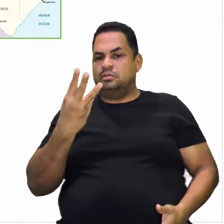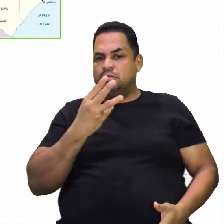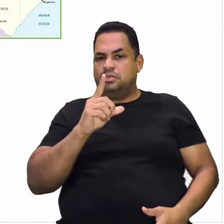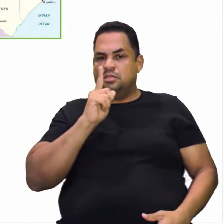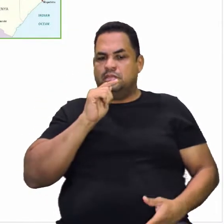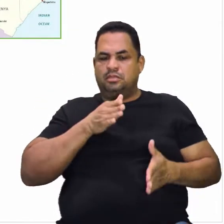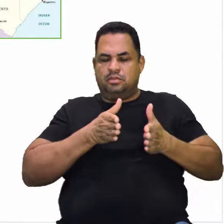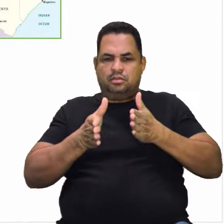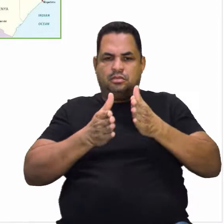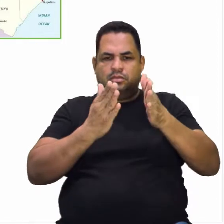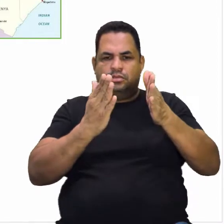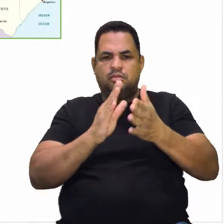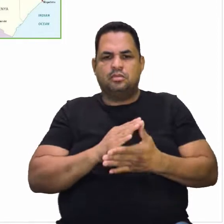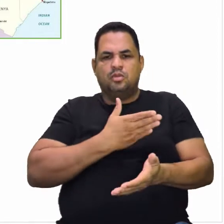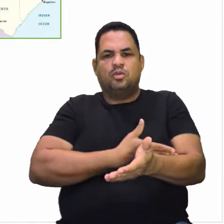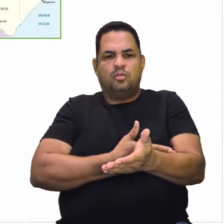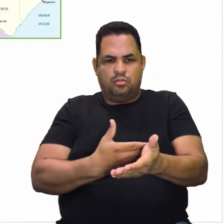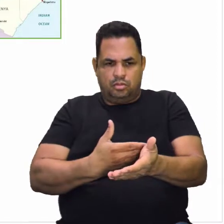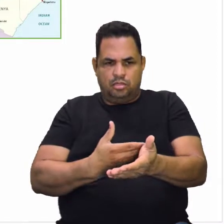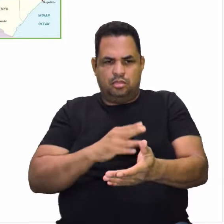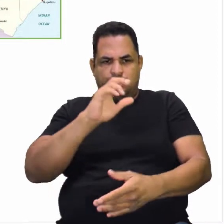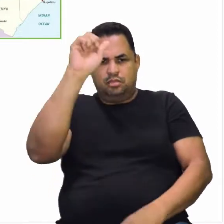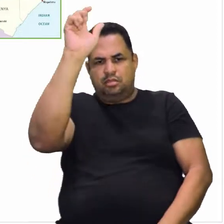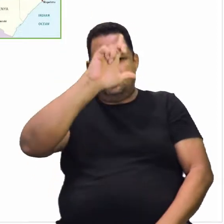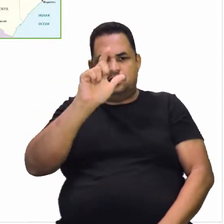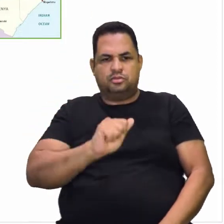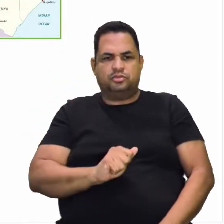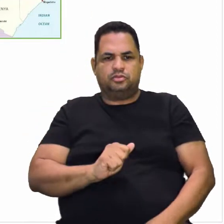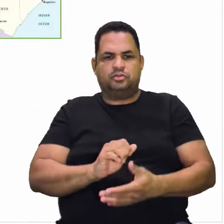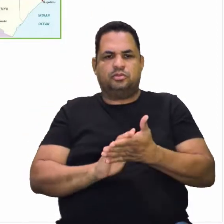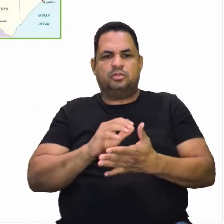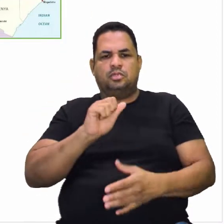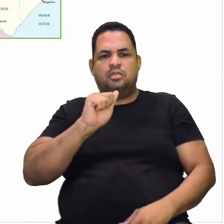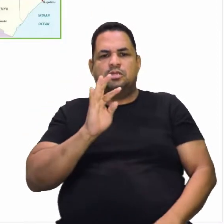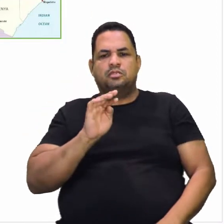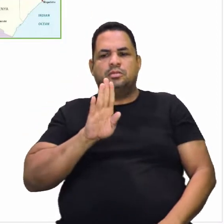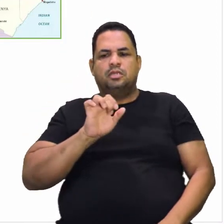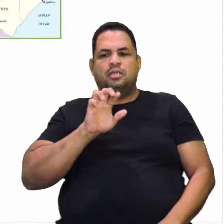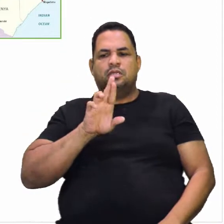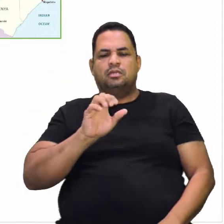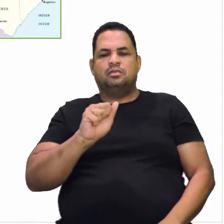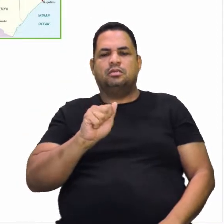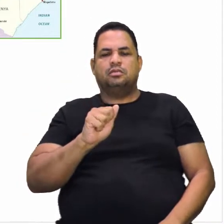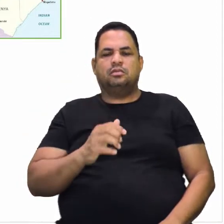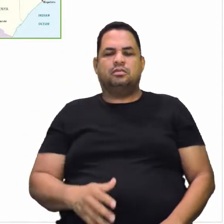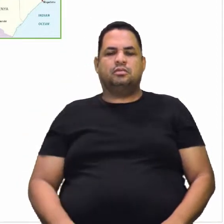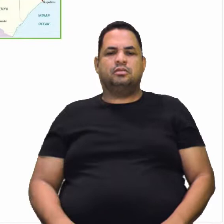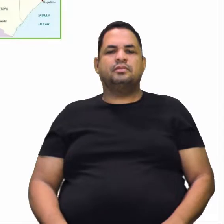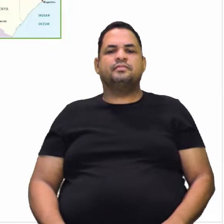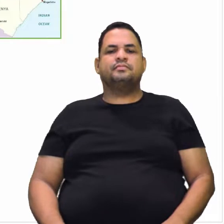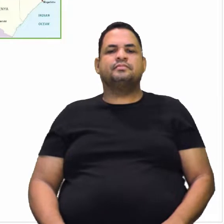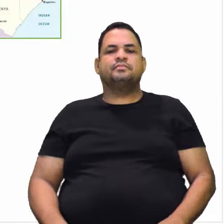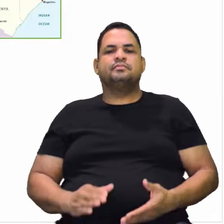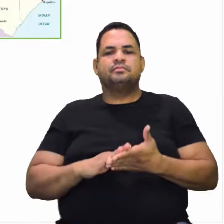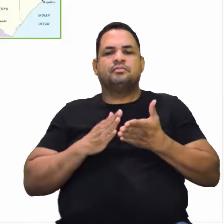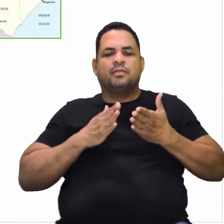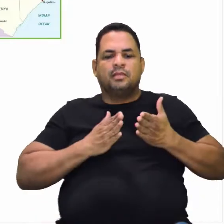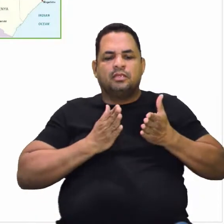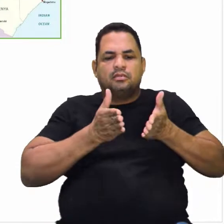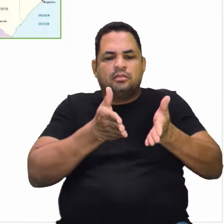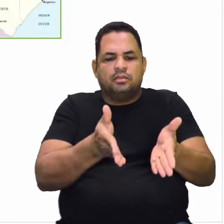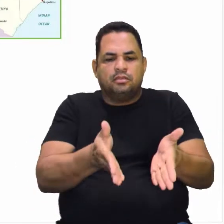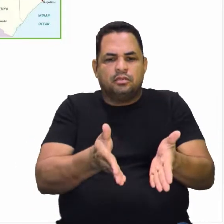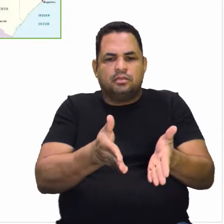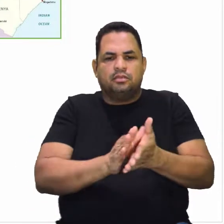Nilo Branco, Nilo Azul e rio Atibara. Esse rio desemboca no mar Mediterrâneo